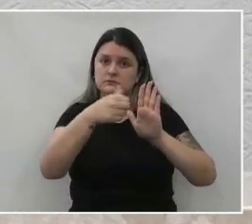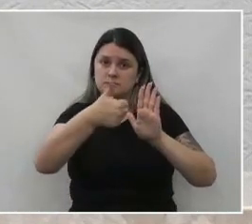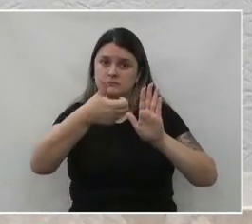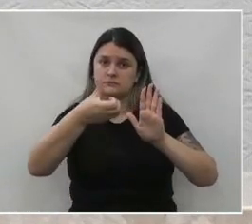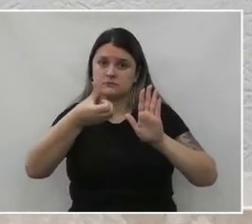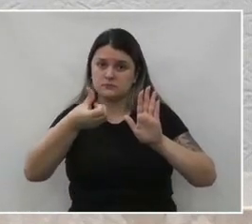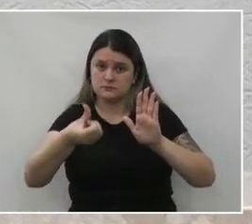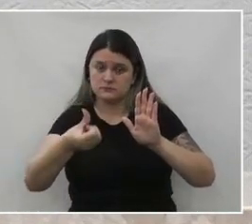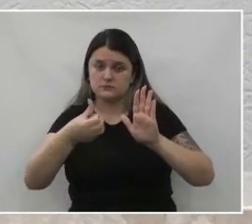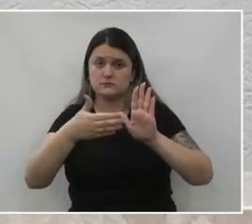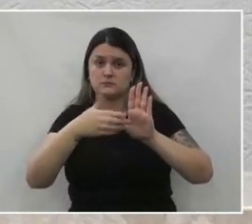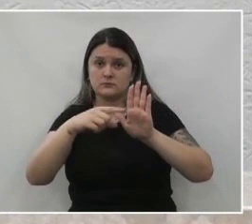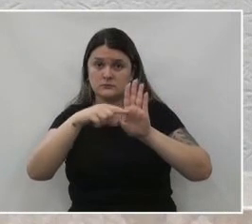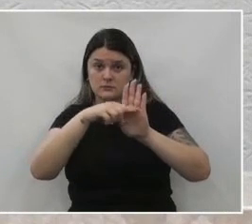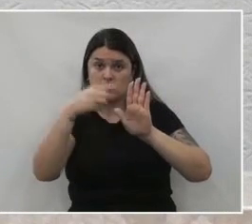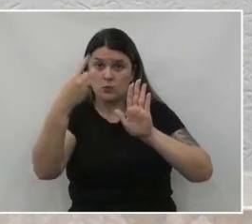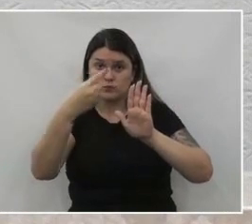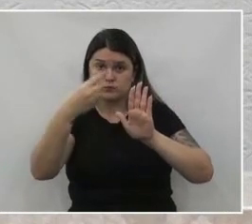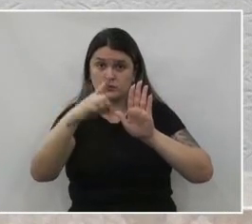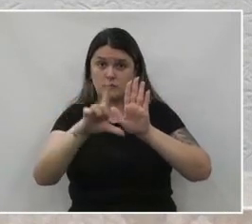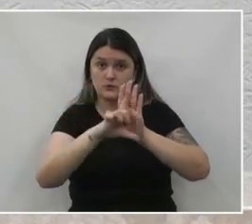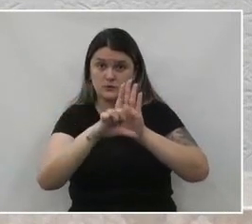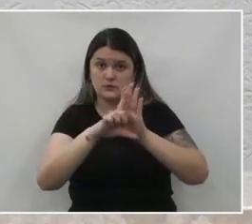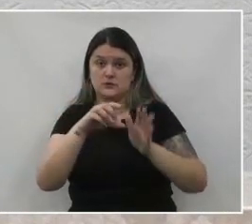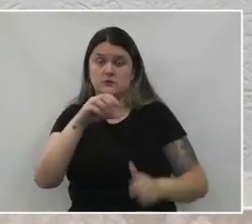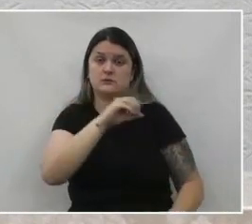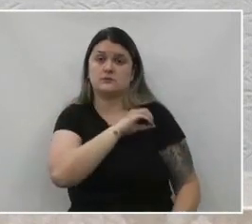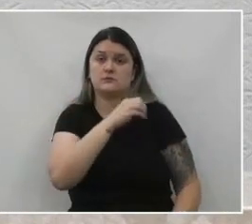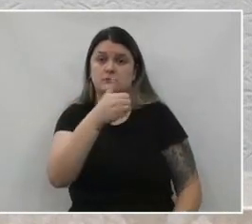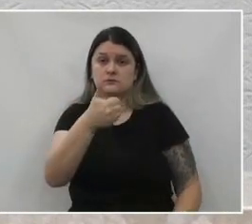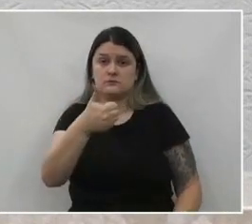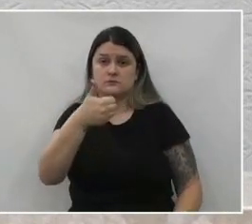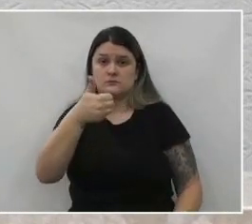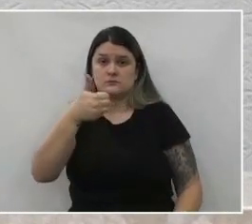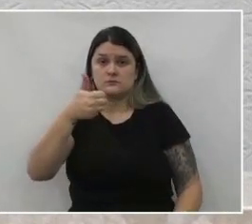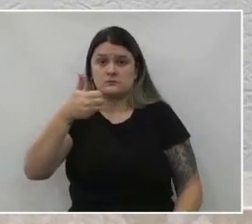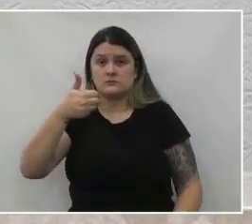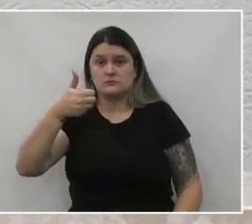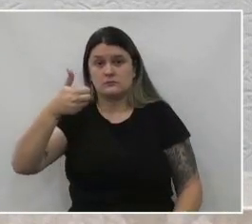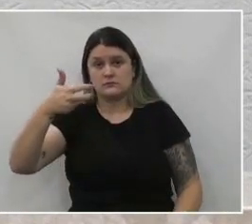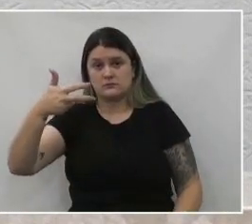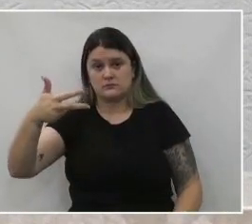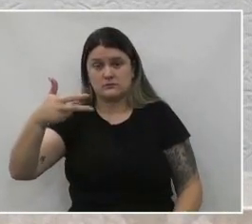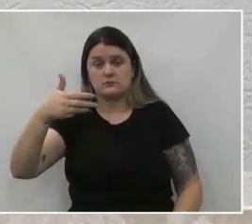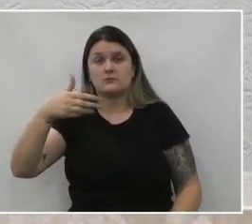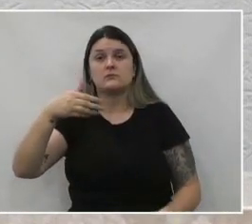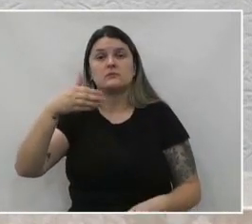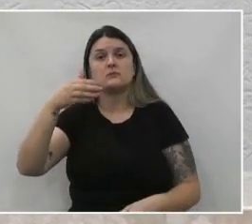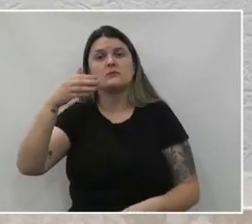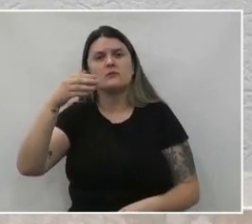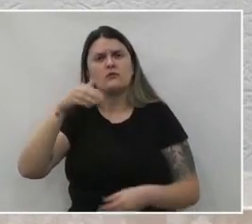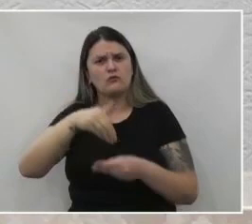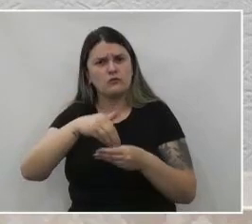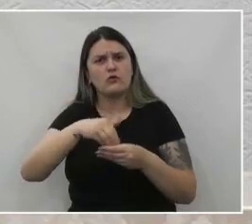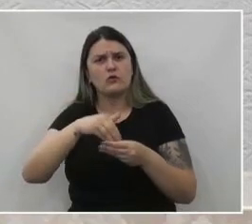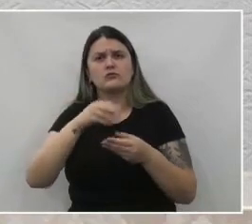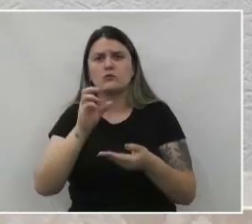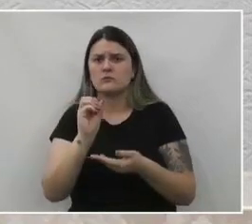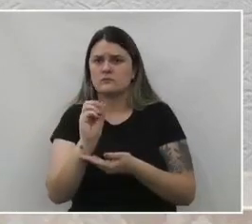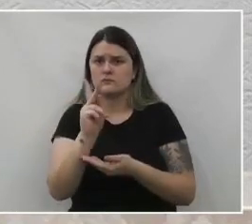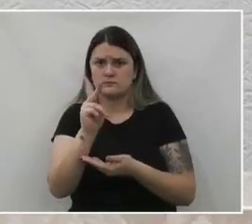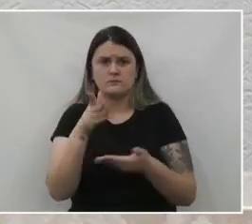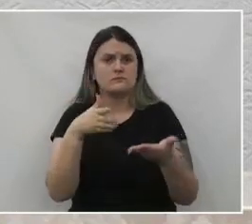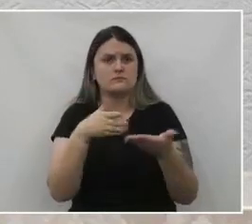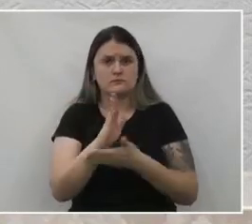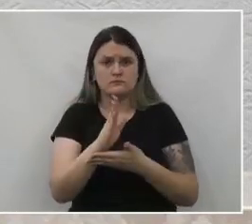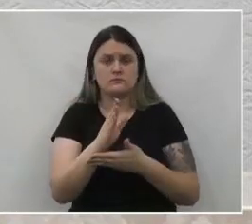1, da Lei Complementar Estadual número 113/2005, voto pela regularidade das contas apresentadas pela Câmara